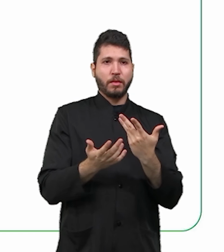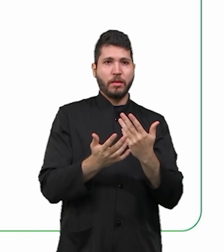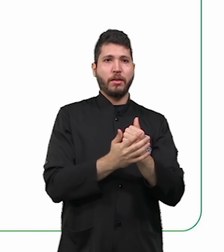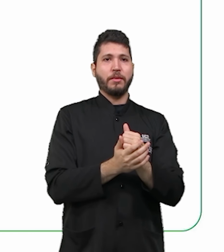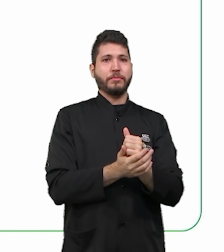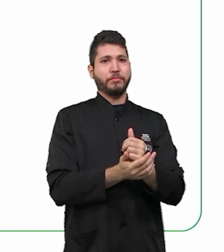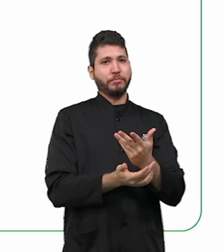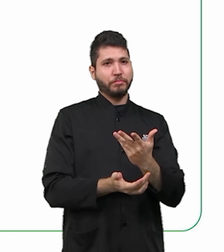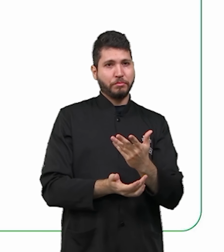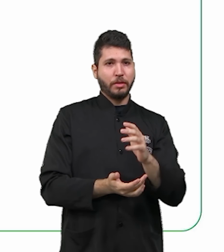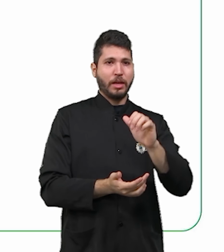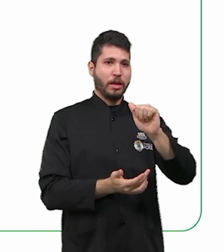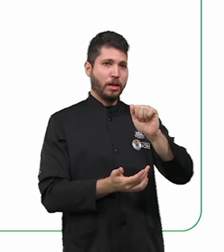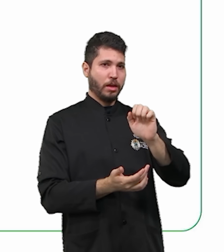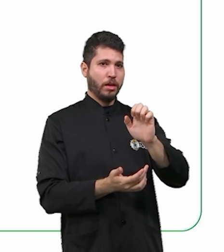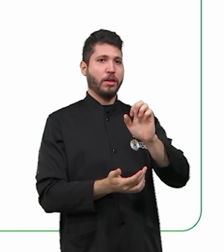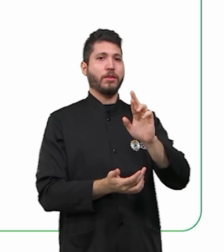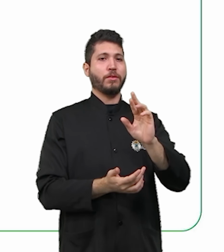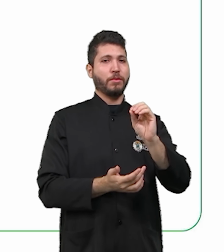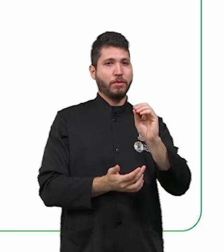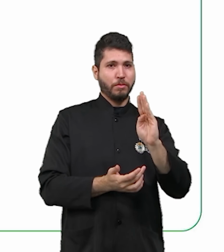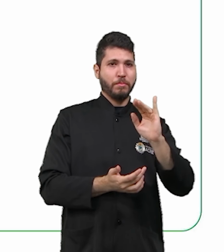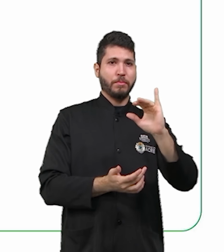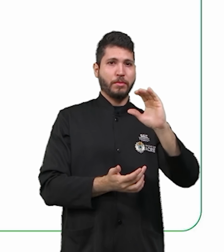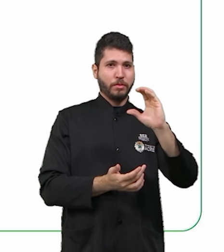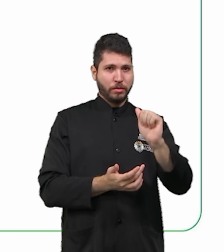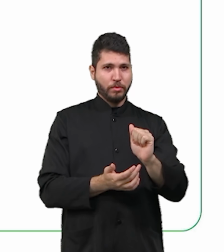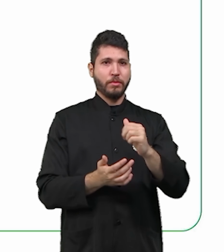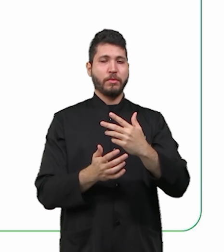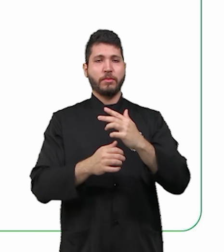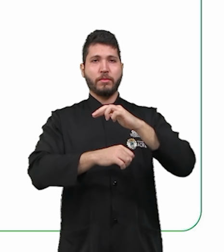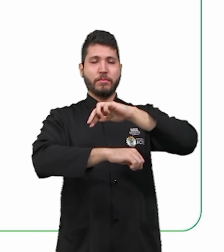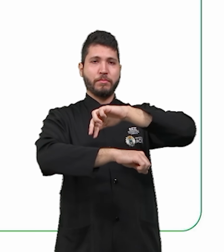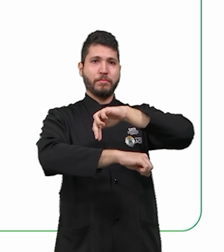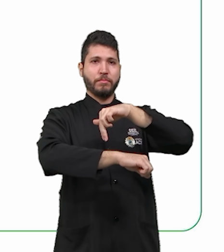artística. Repetiu aí, artística.